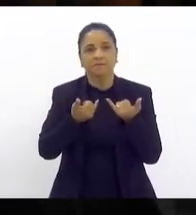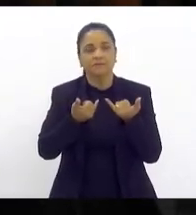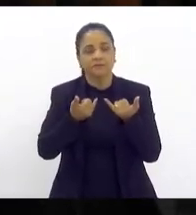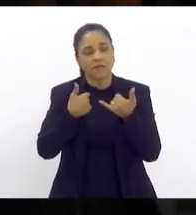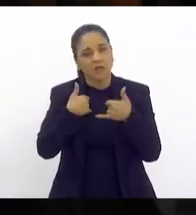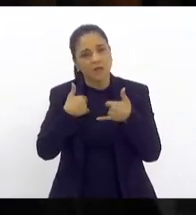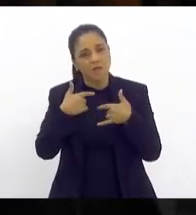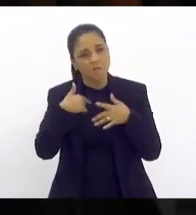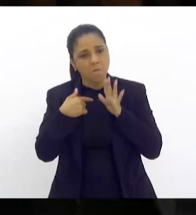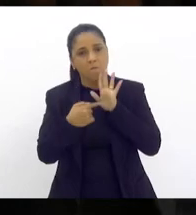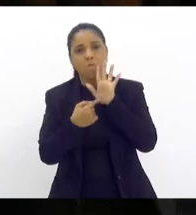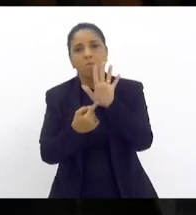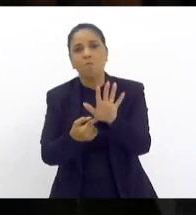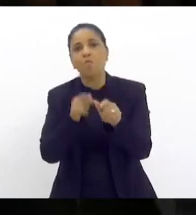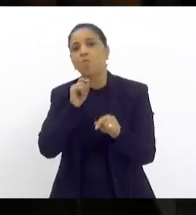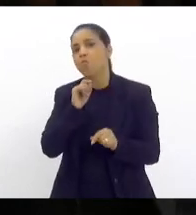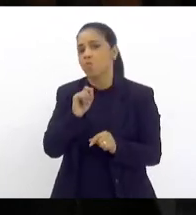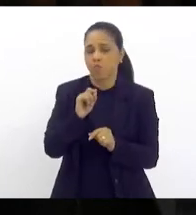mostram